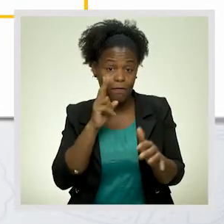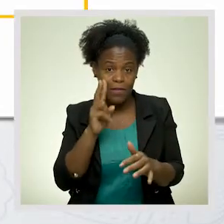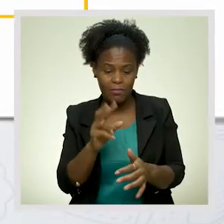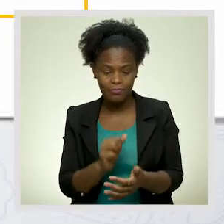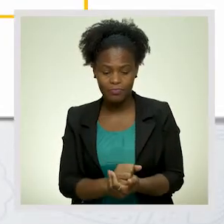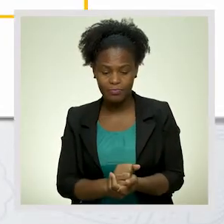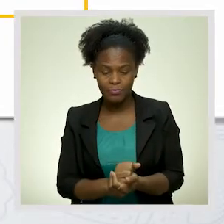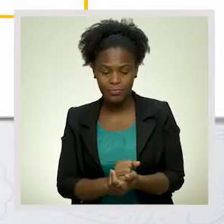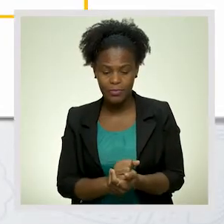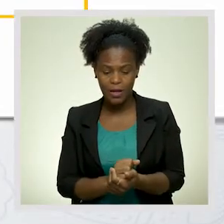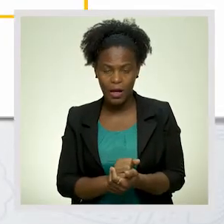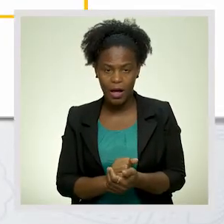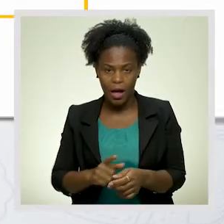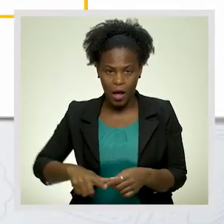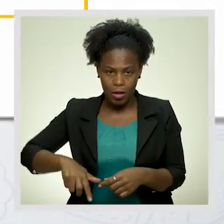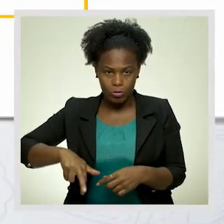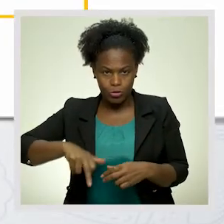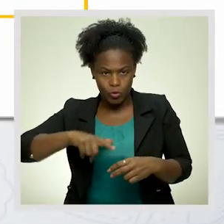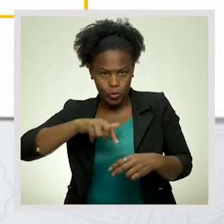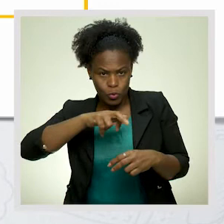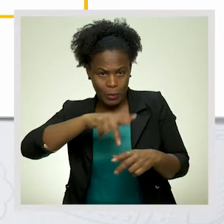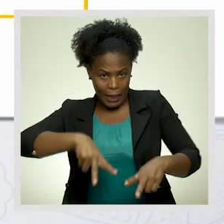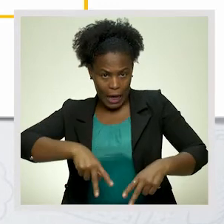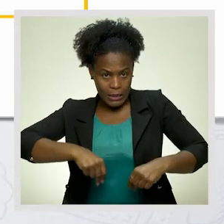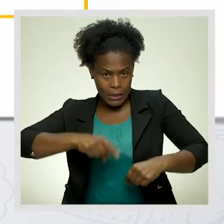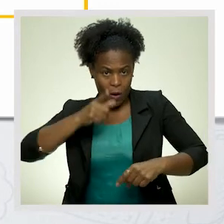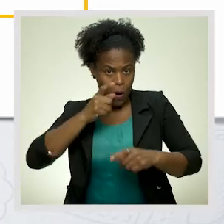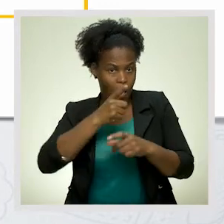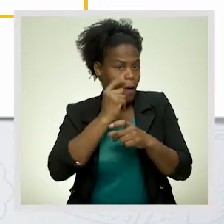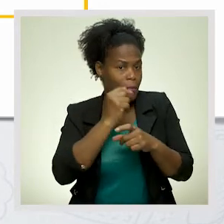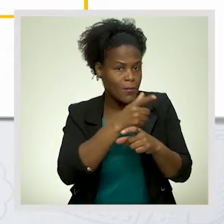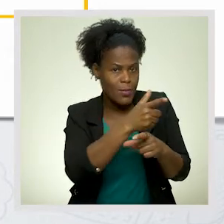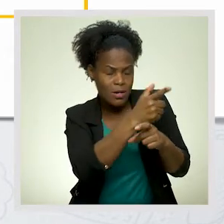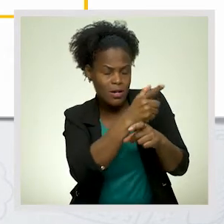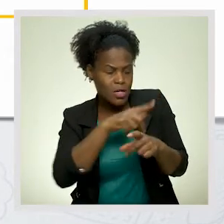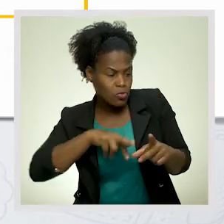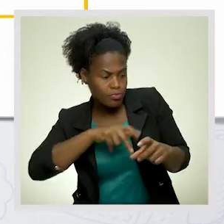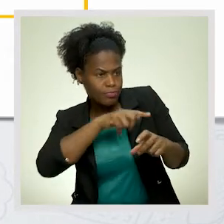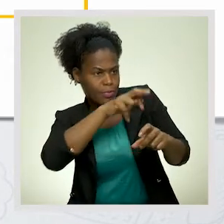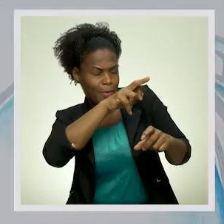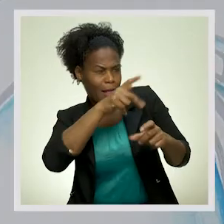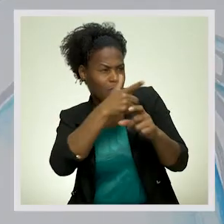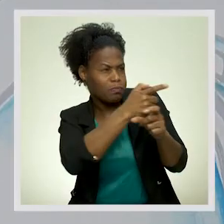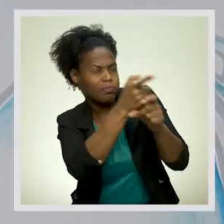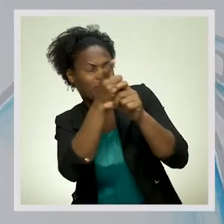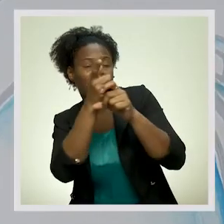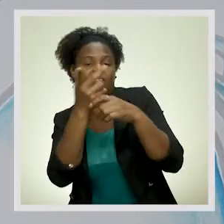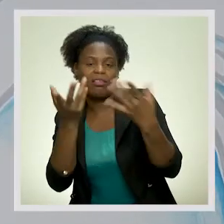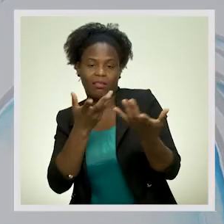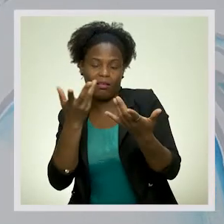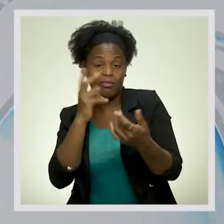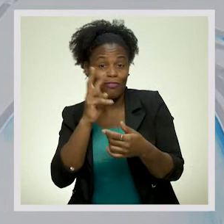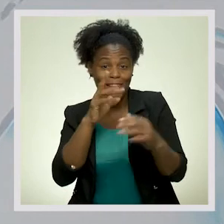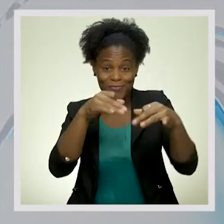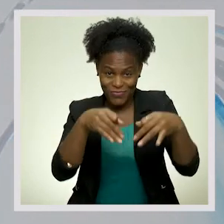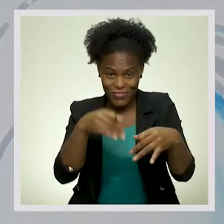pelas calças do caçador, fazendo errar a pontaria. Estão a ver o desfecho? E assim o